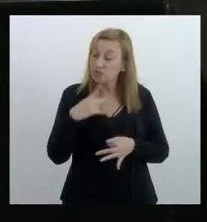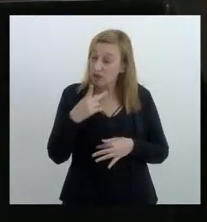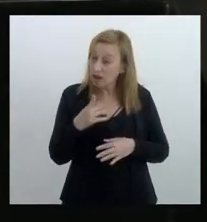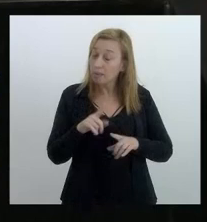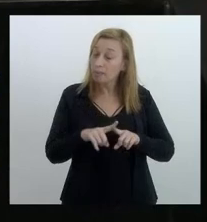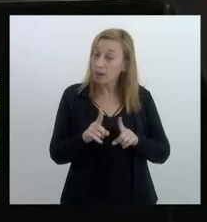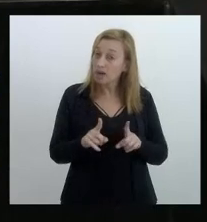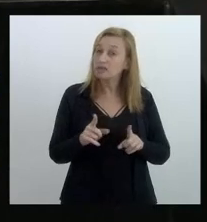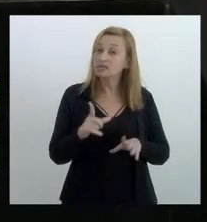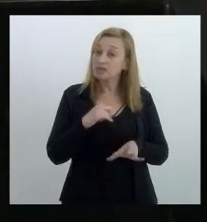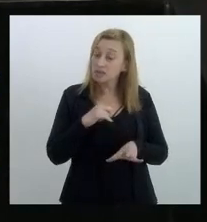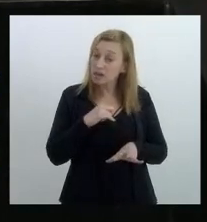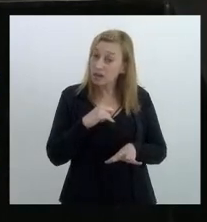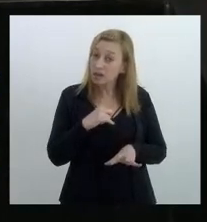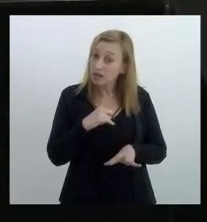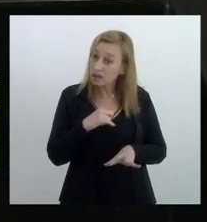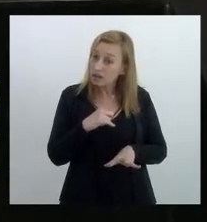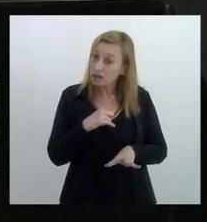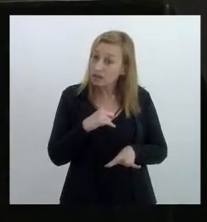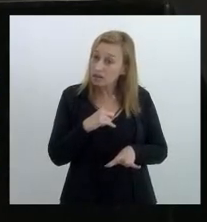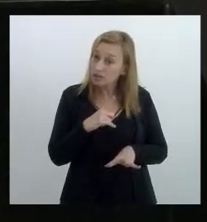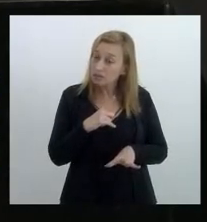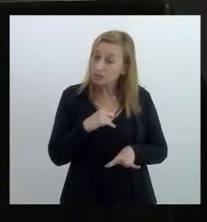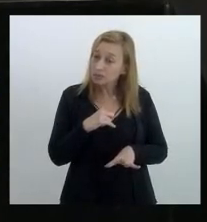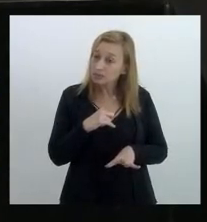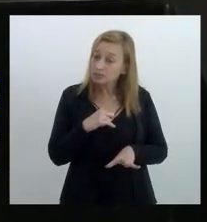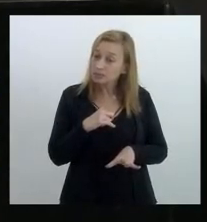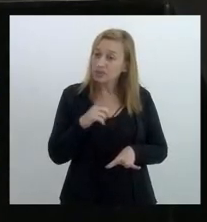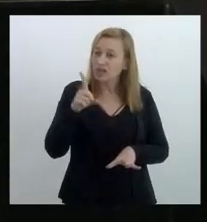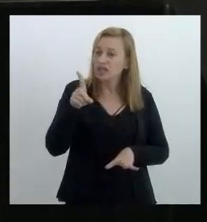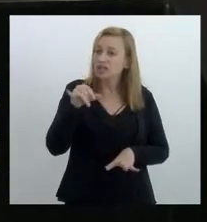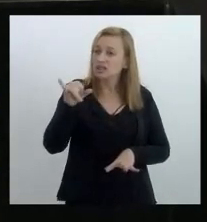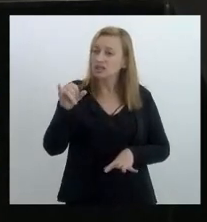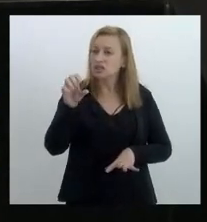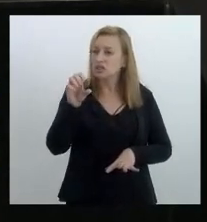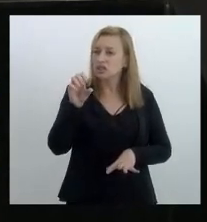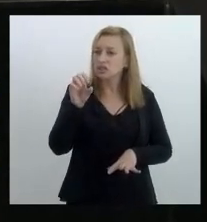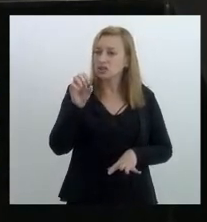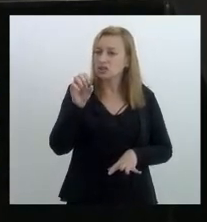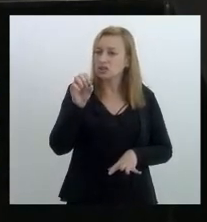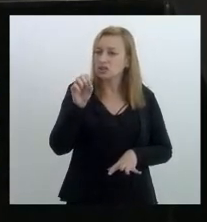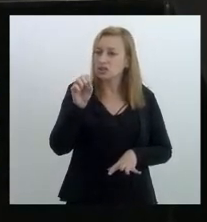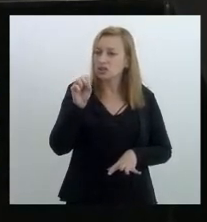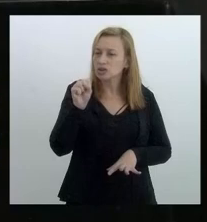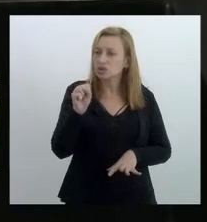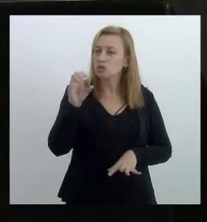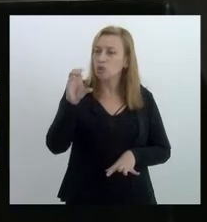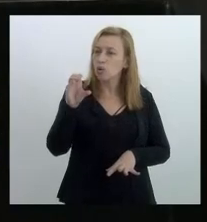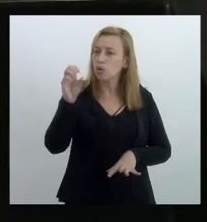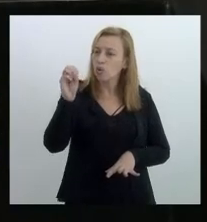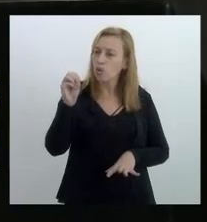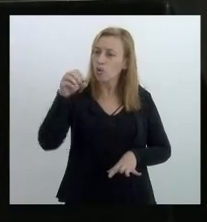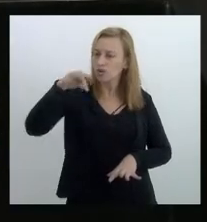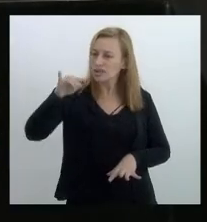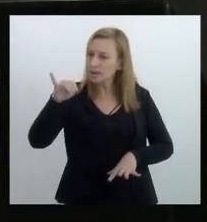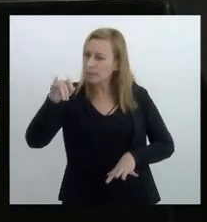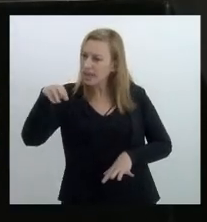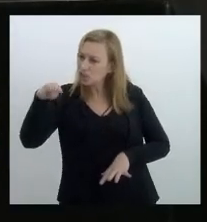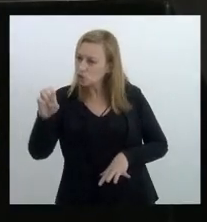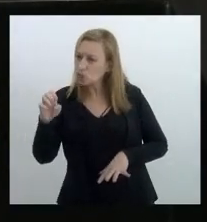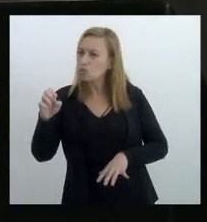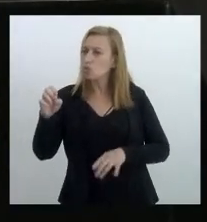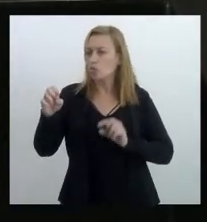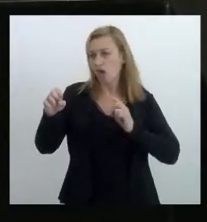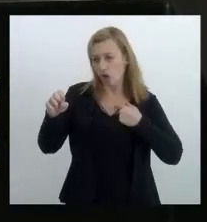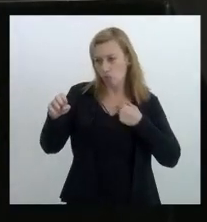há um descontentamento, eu vou continuar usando essa palavra, porque, quando a gente faz análise da